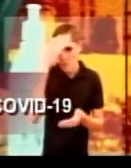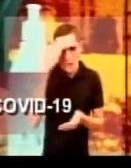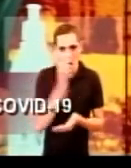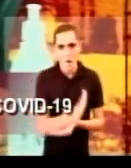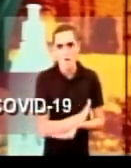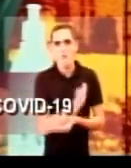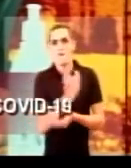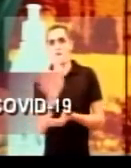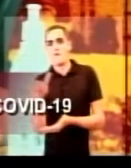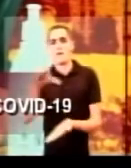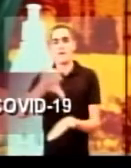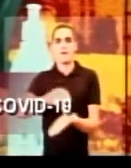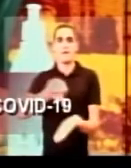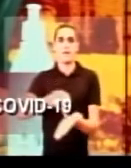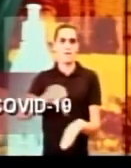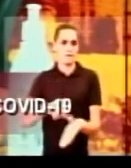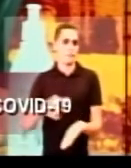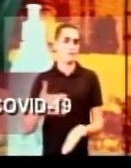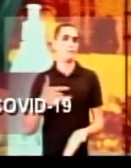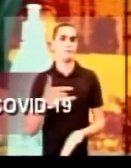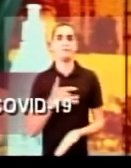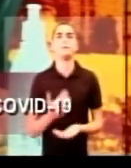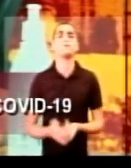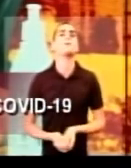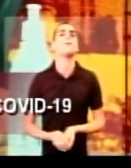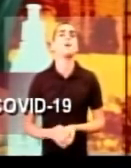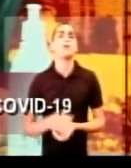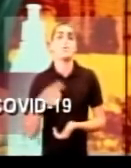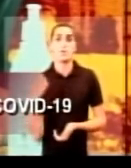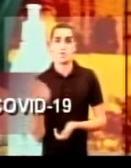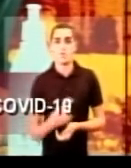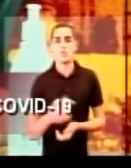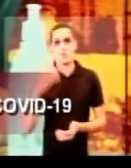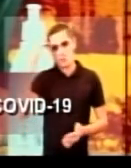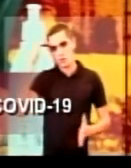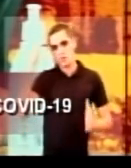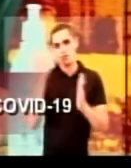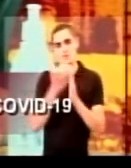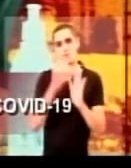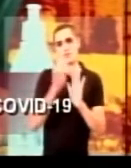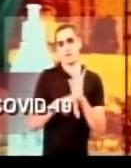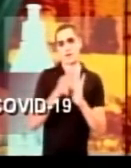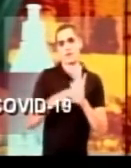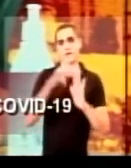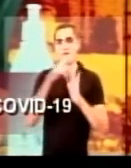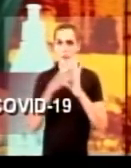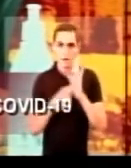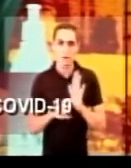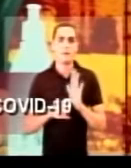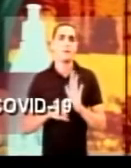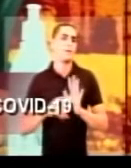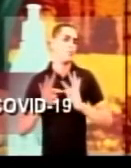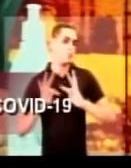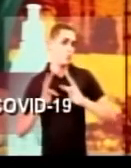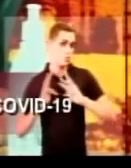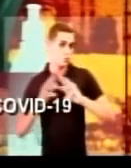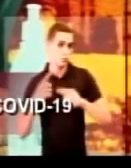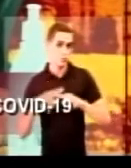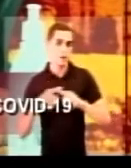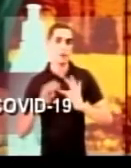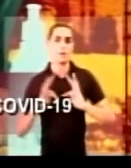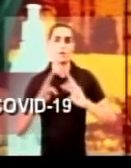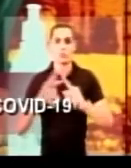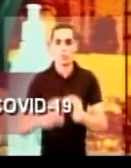saúde. Seguiremos o protocolo, até porque toda a liberação de vacina será feita em cima da estimativa de população